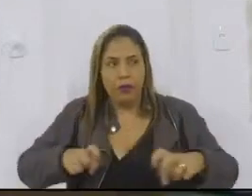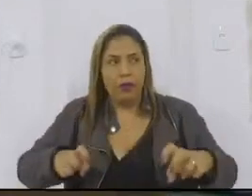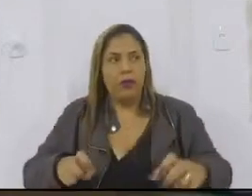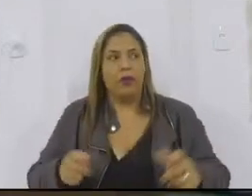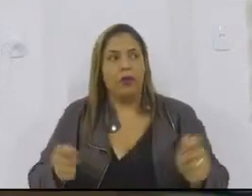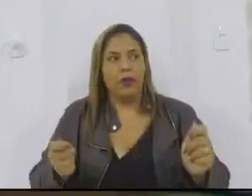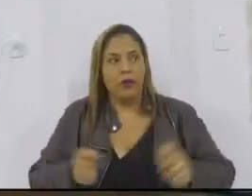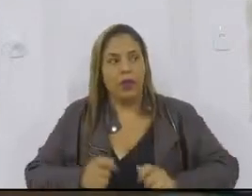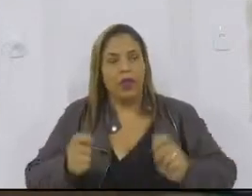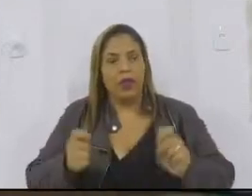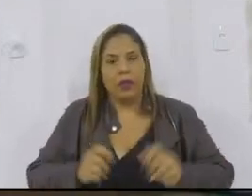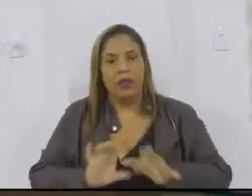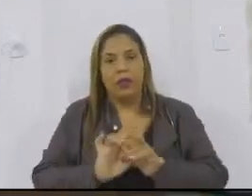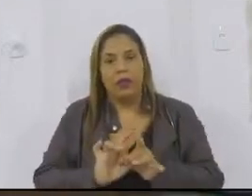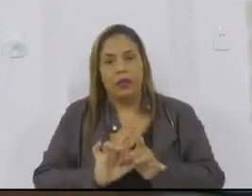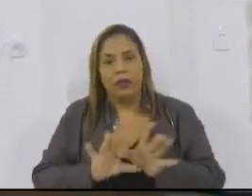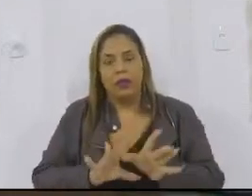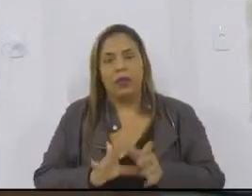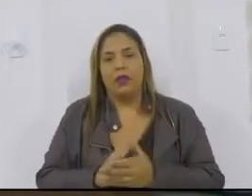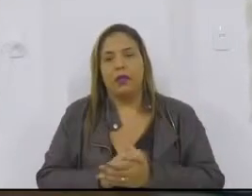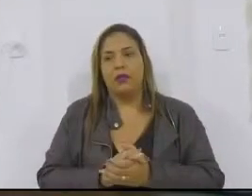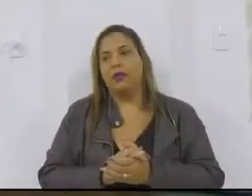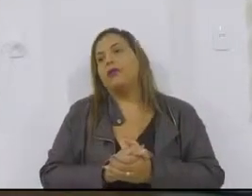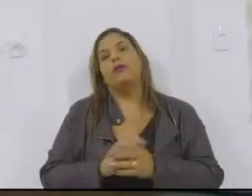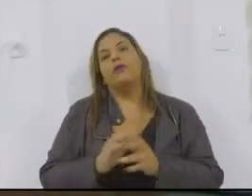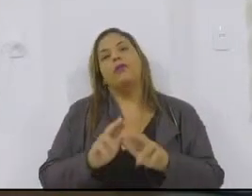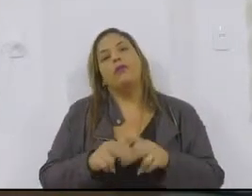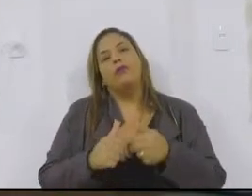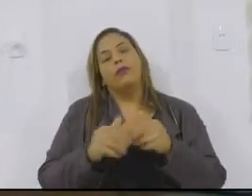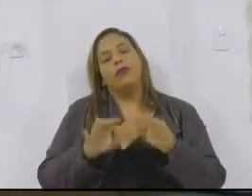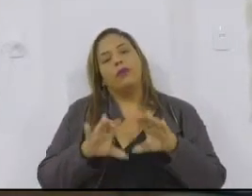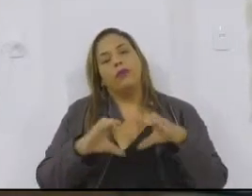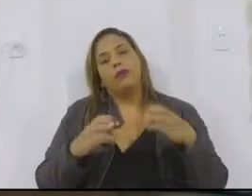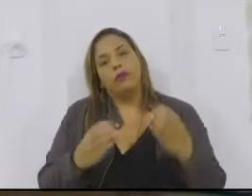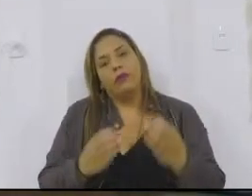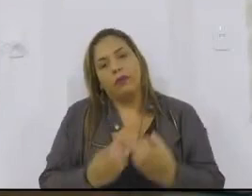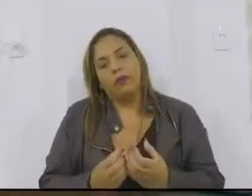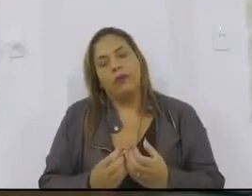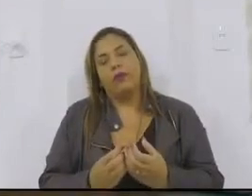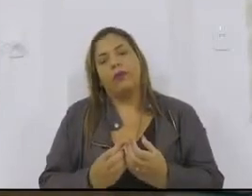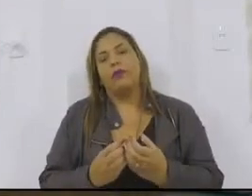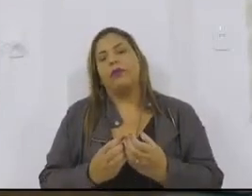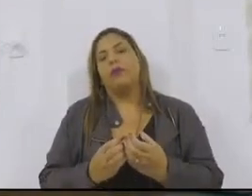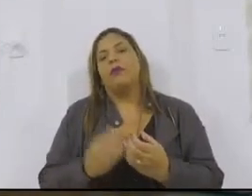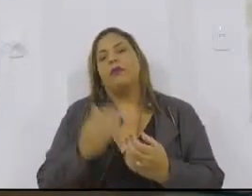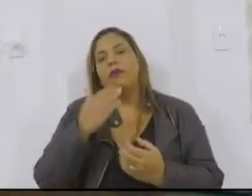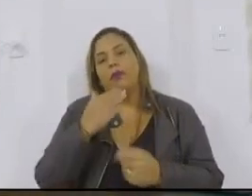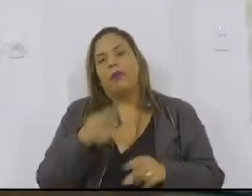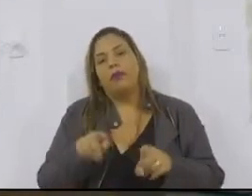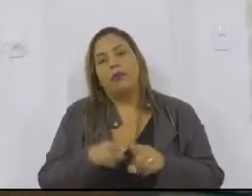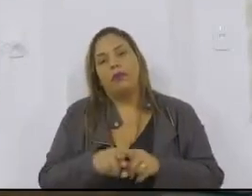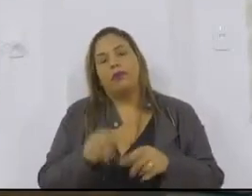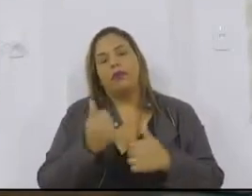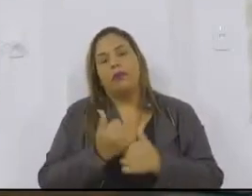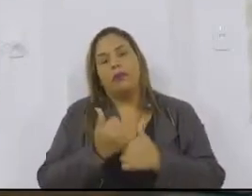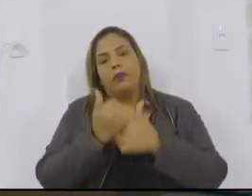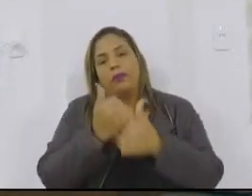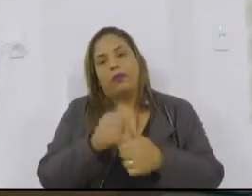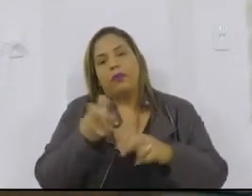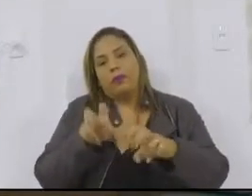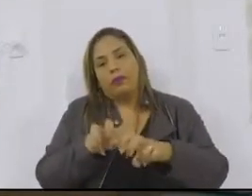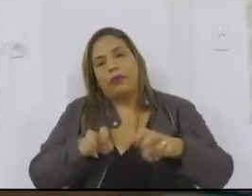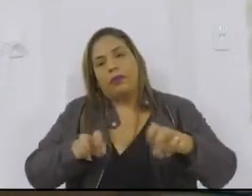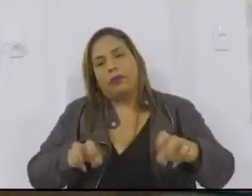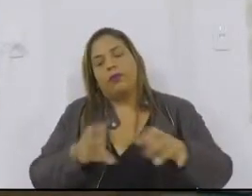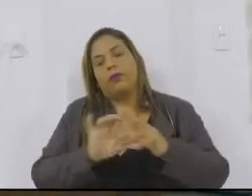aprovação. Sendo assim, essas comissões emitem parecer favorável à aprovação do referido projeto e contam com o apoio dos pares dessa casa para que também seja aprovado em